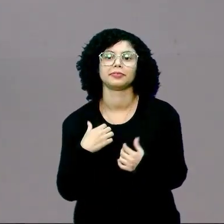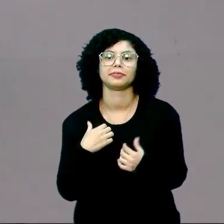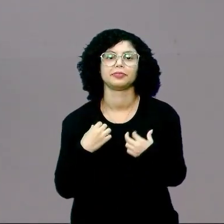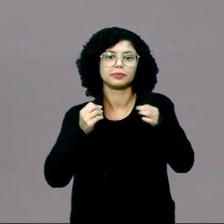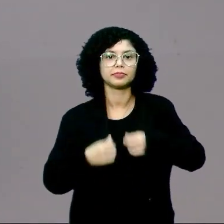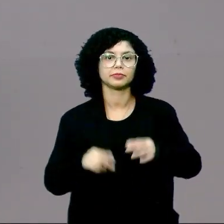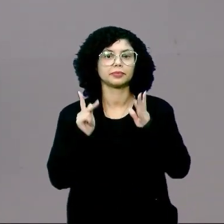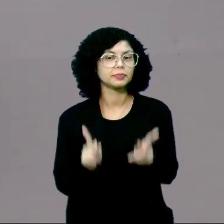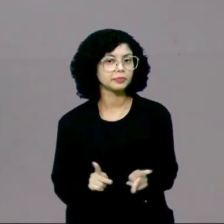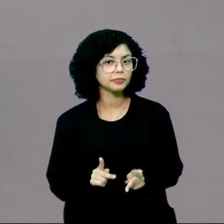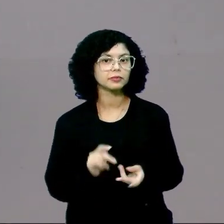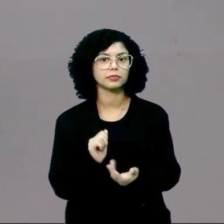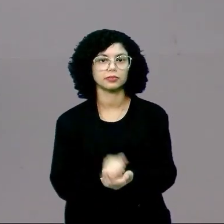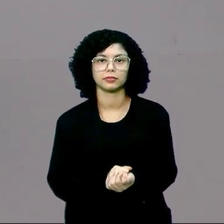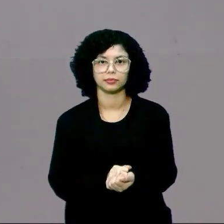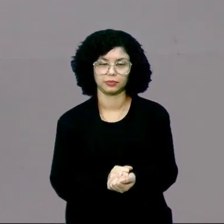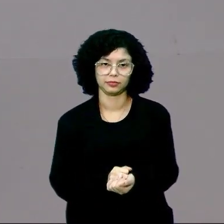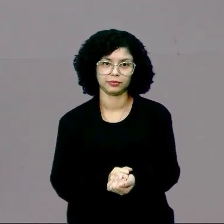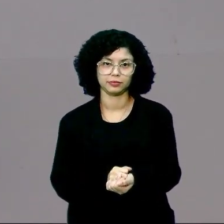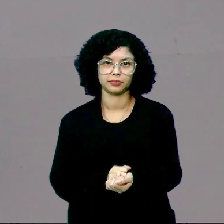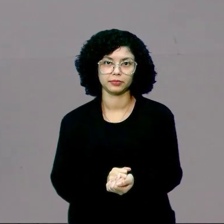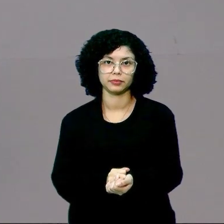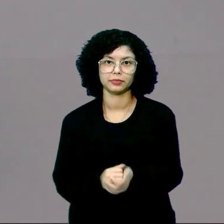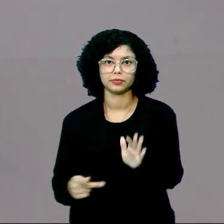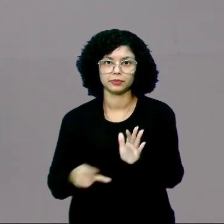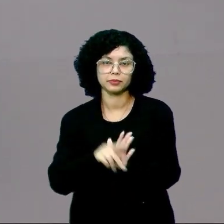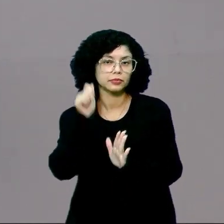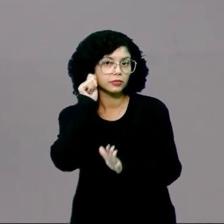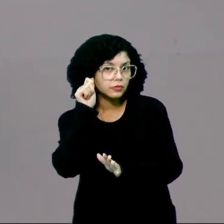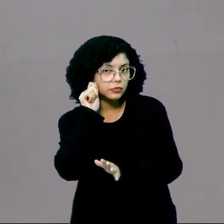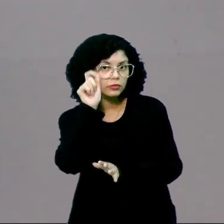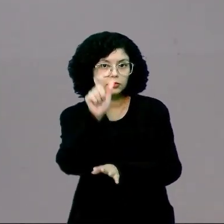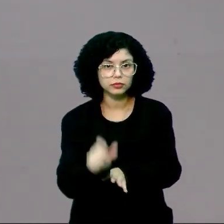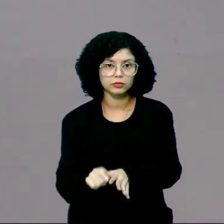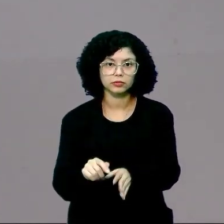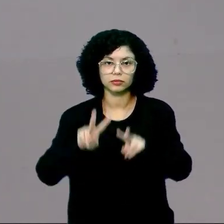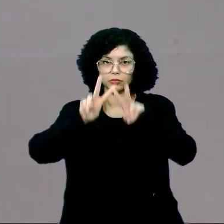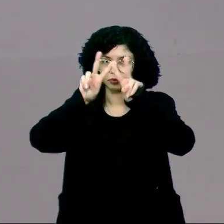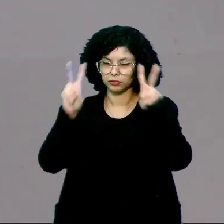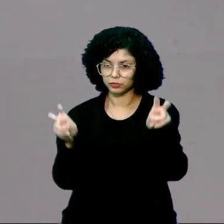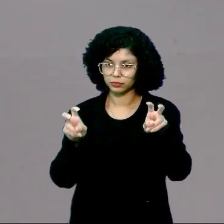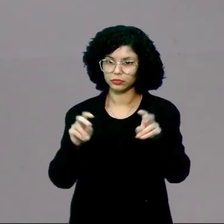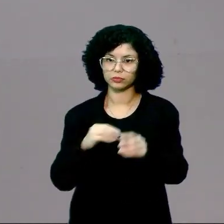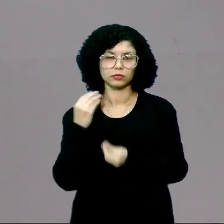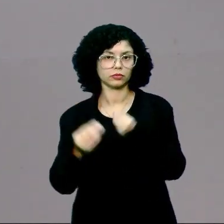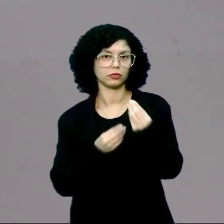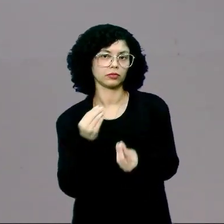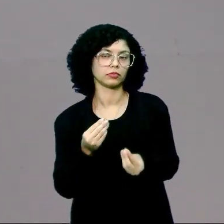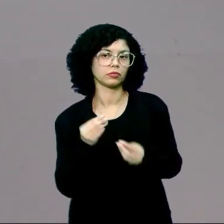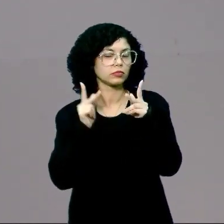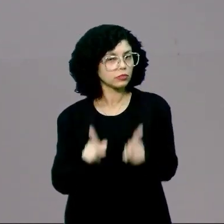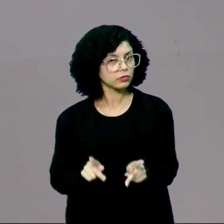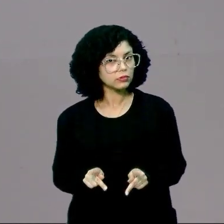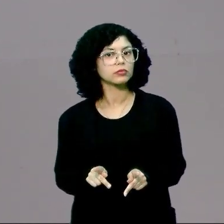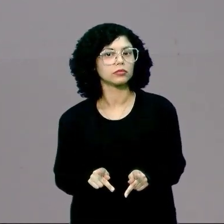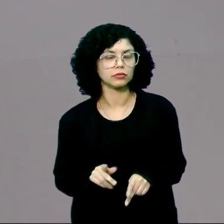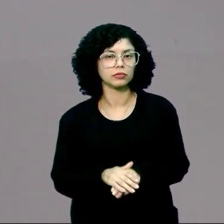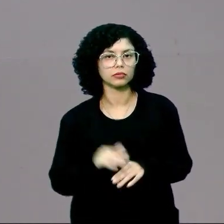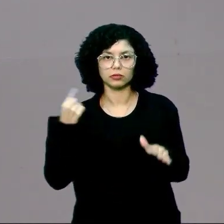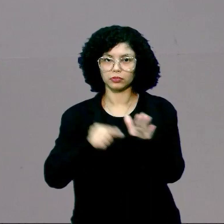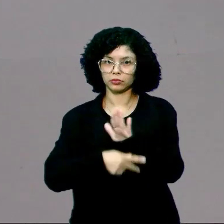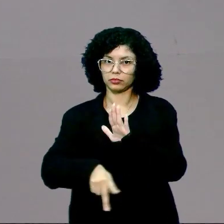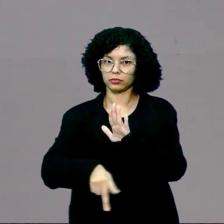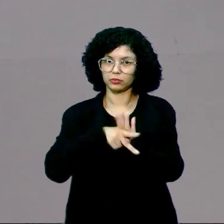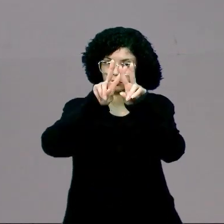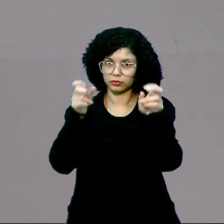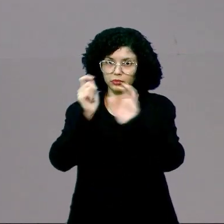o posicionamento do autor referente a tal temática, ou seja, como ele se posicionou